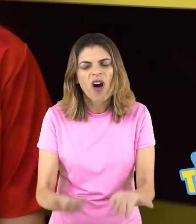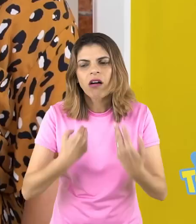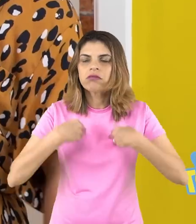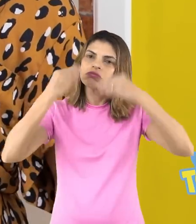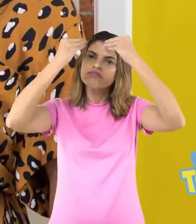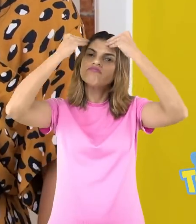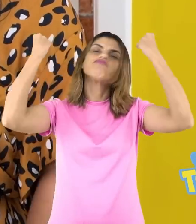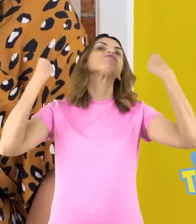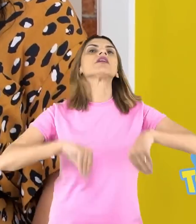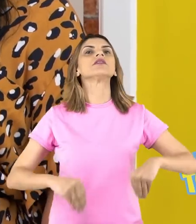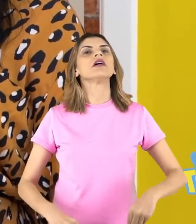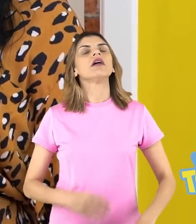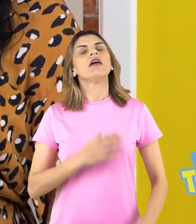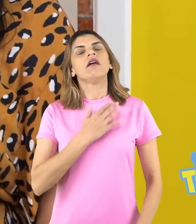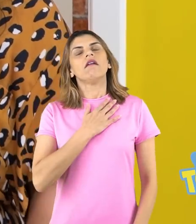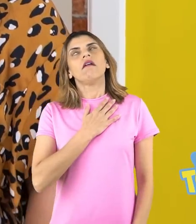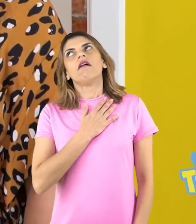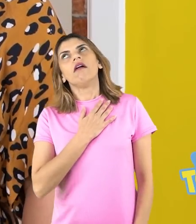desisti